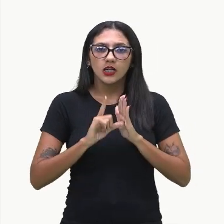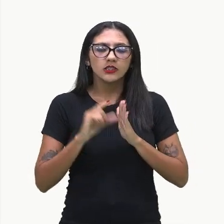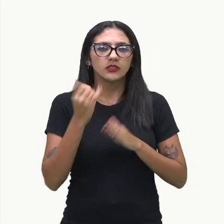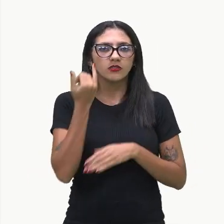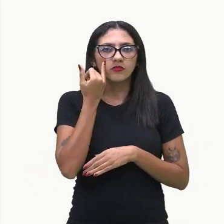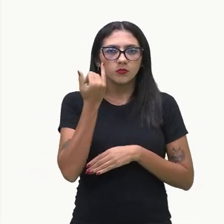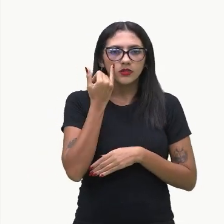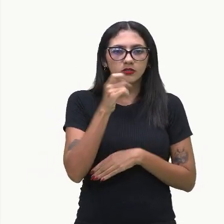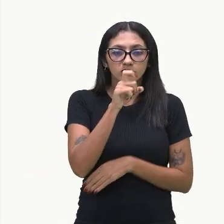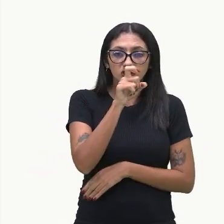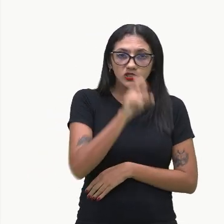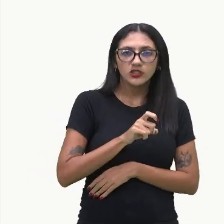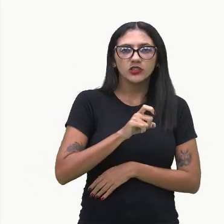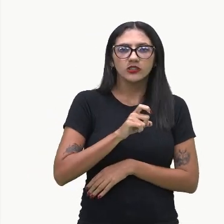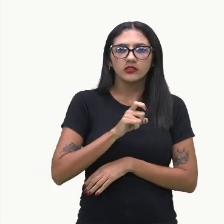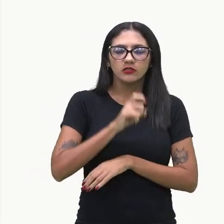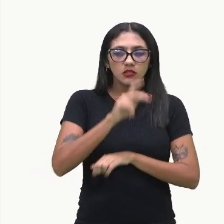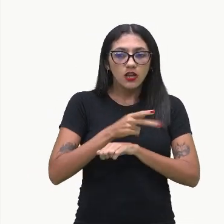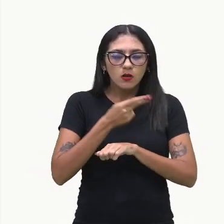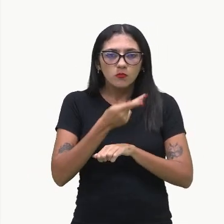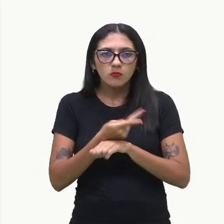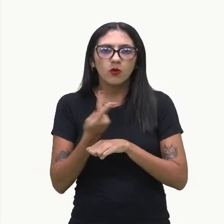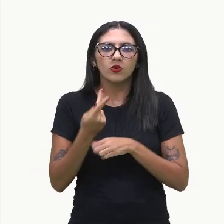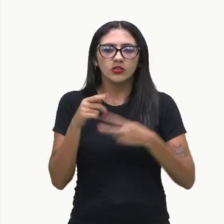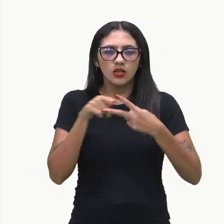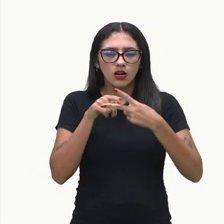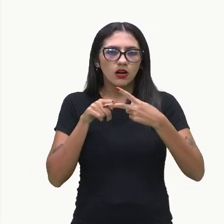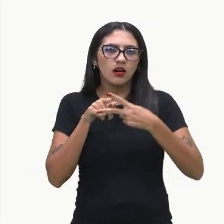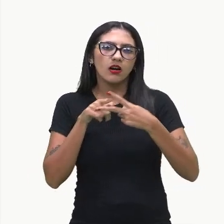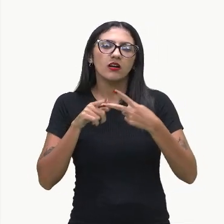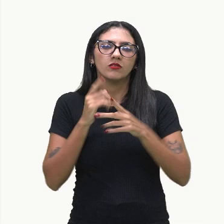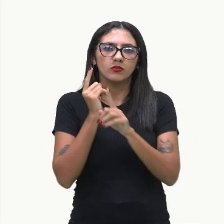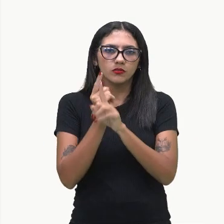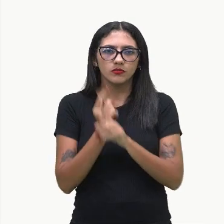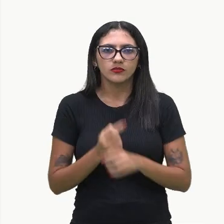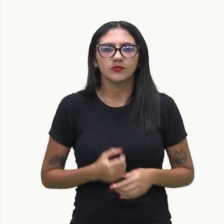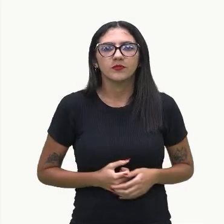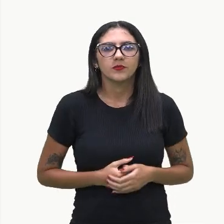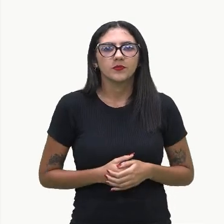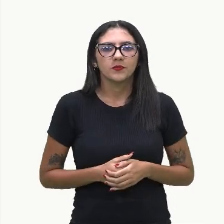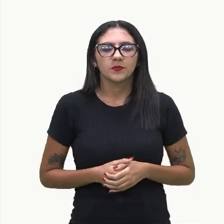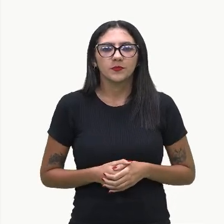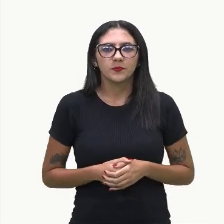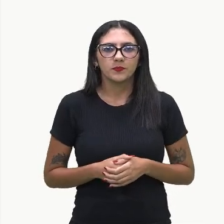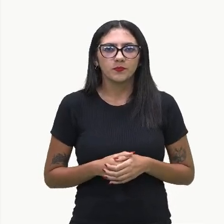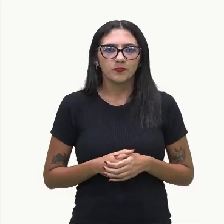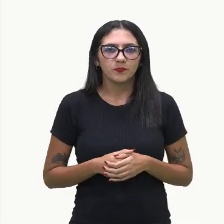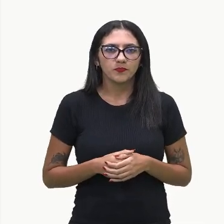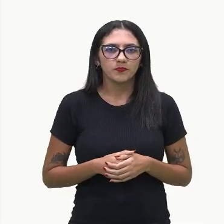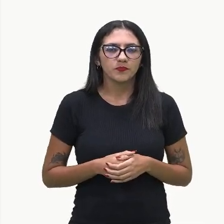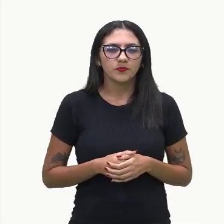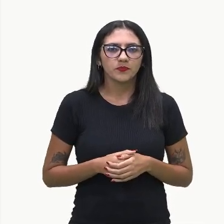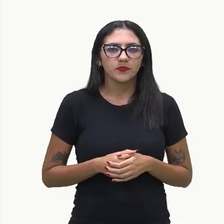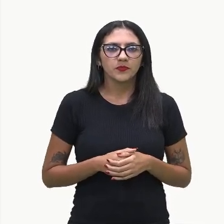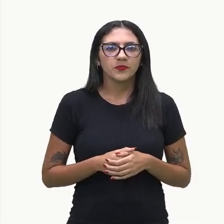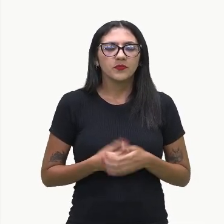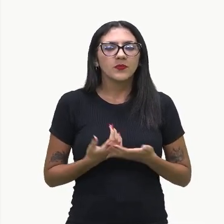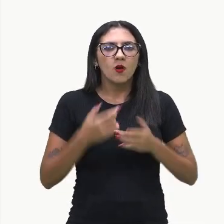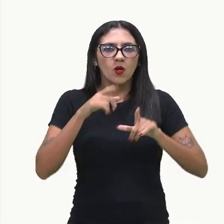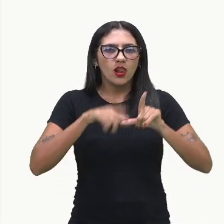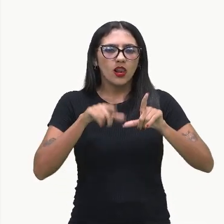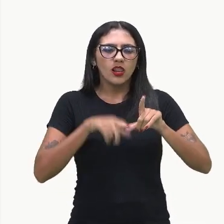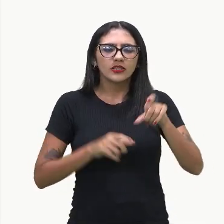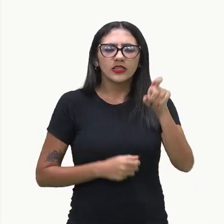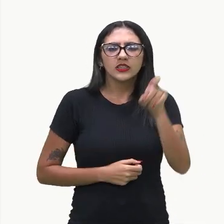para descobrir aí o valor dos dois ângulos. Então, aqui, nós vamos ter que descobrir qual o valor